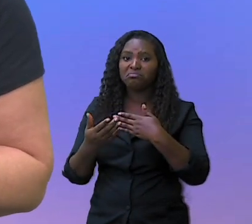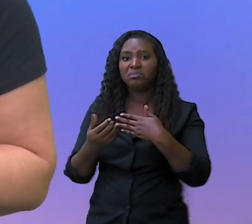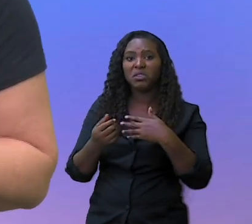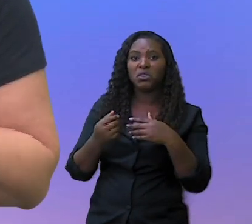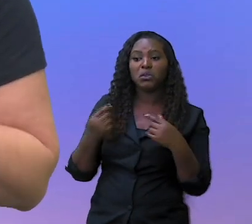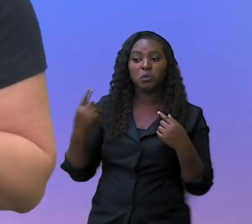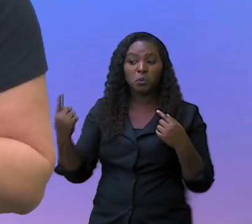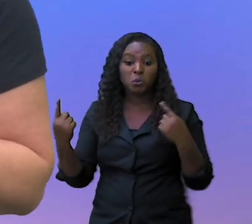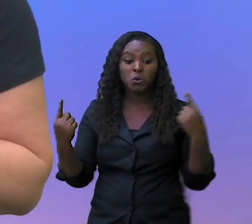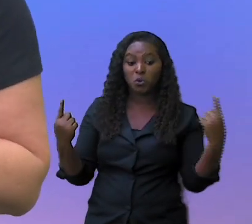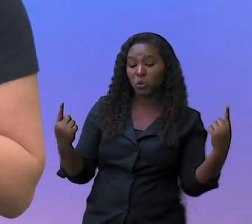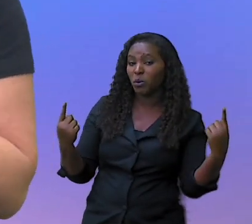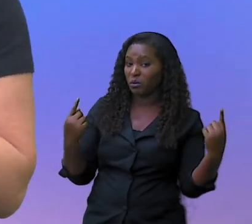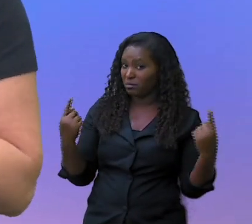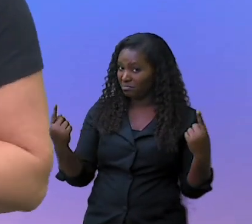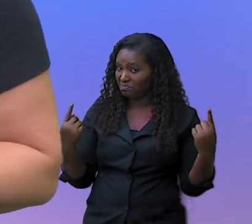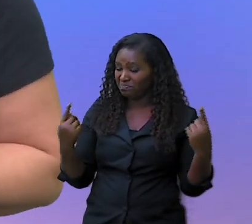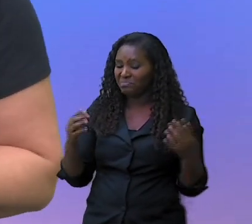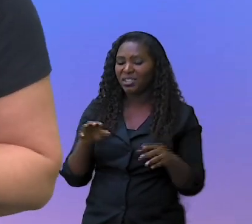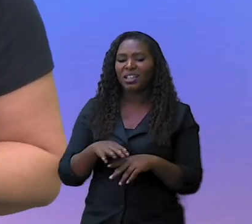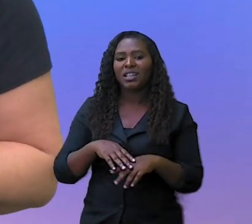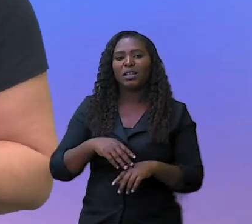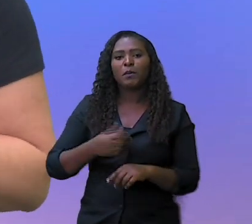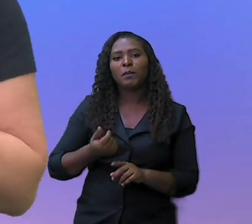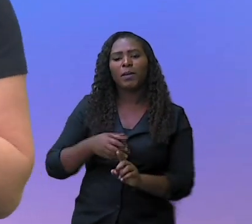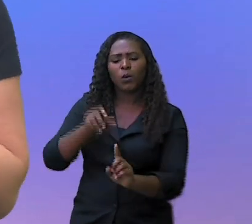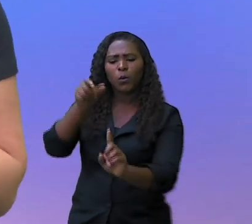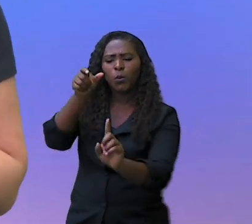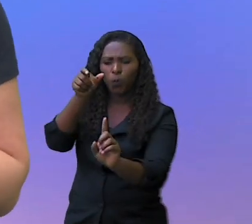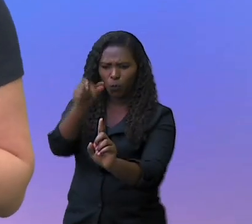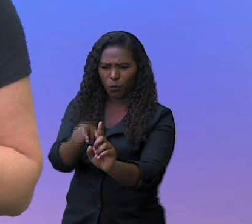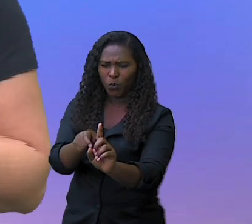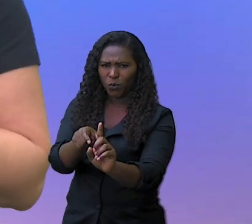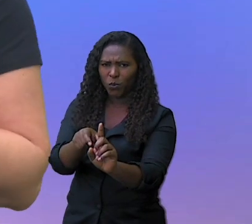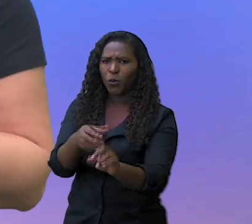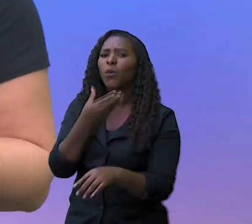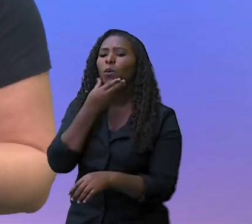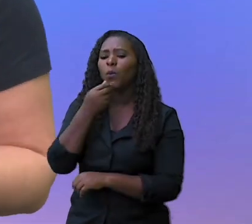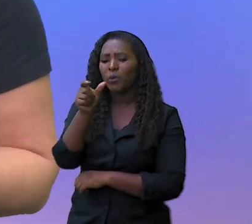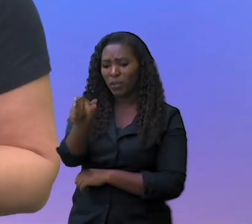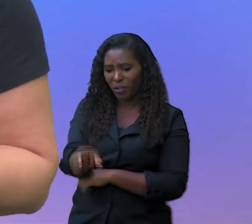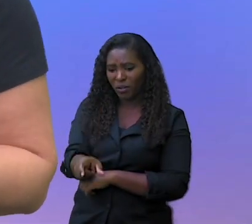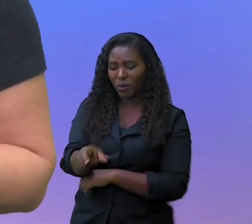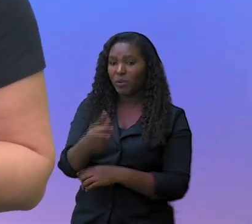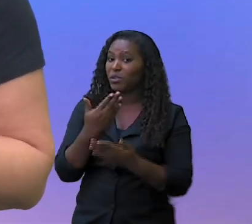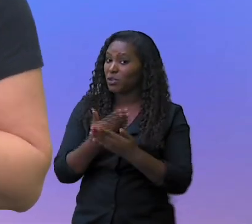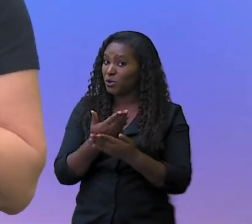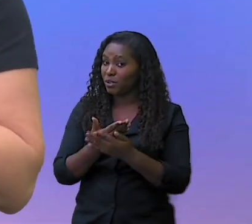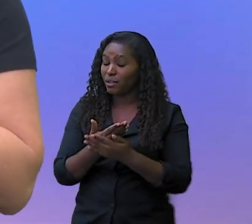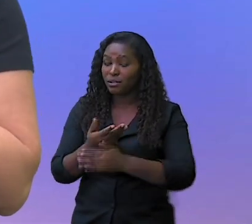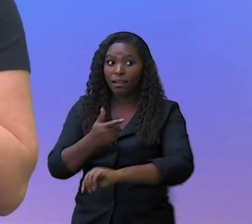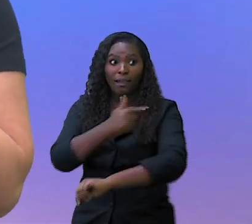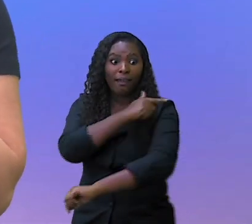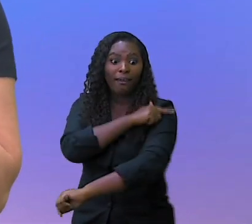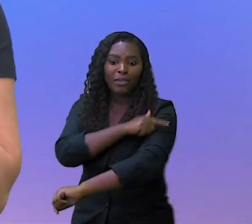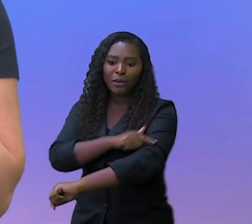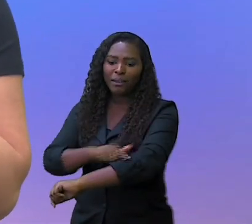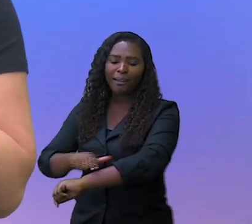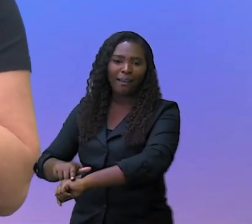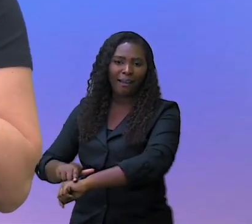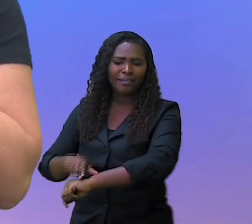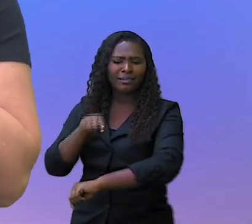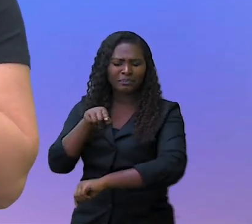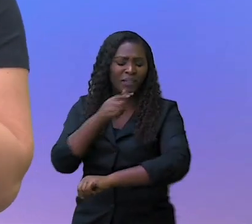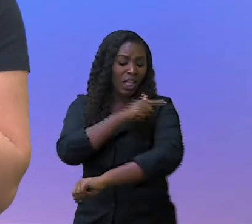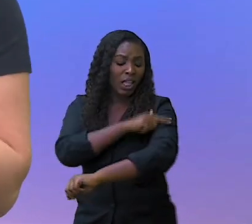primeiro, ó. O estudante é educado. Educado aí é o adjetivo. Só que aí ele tem uma função de